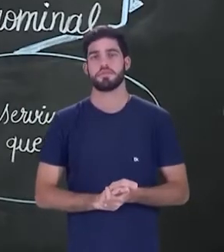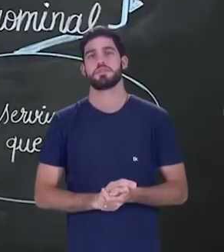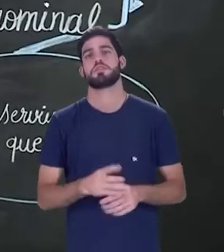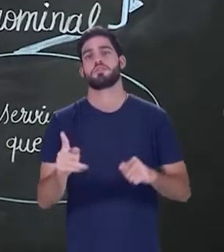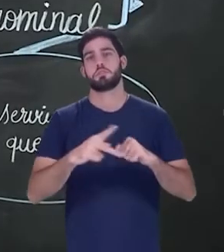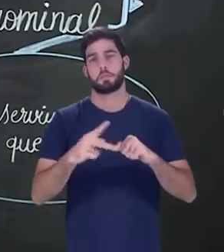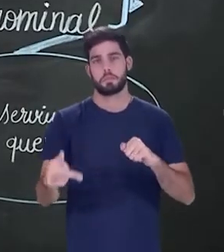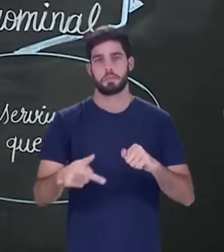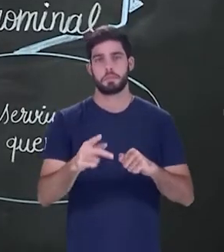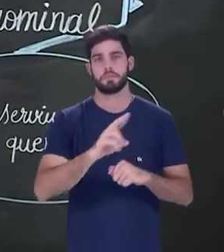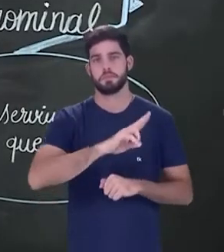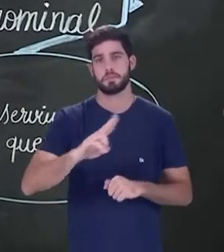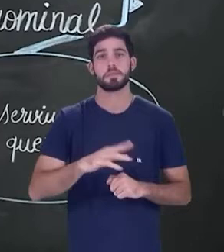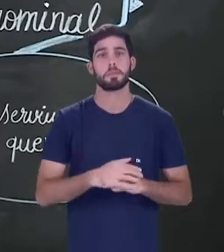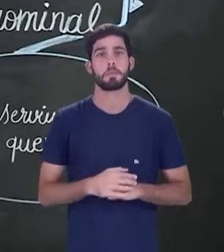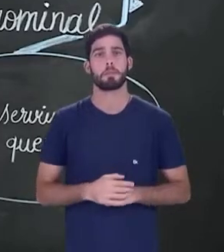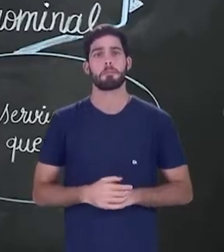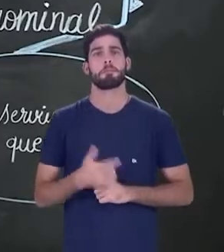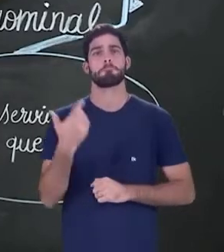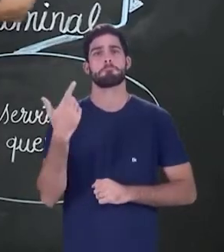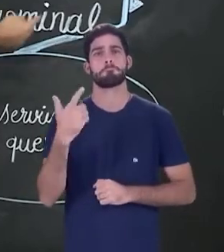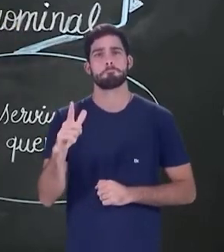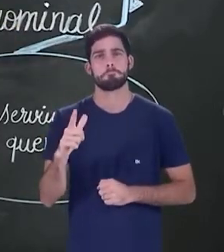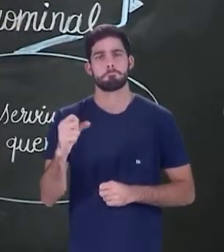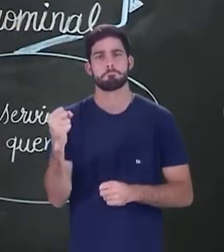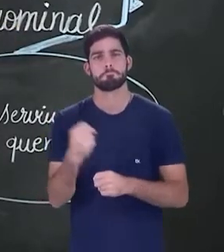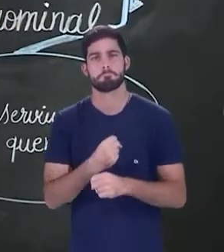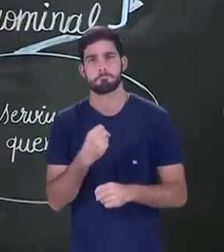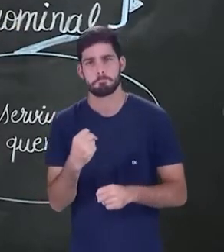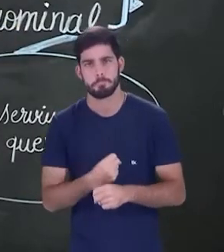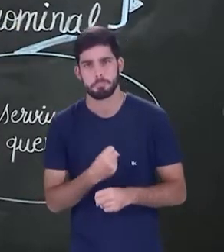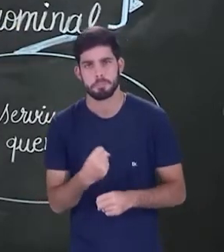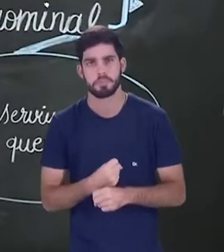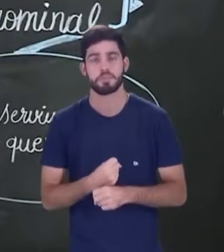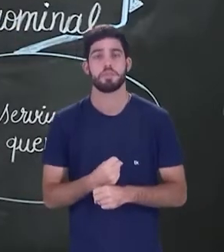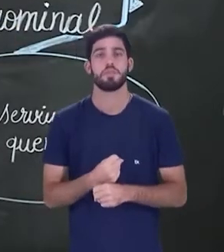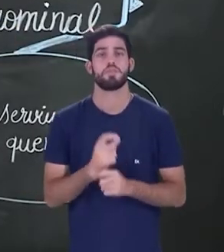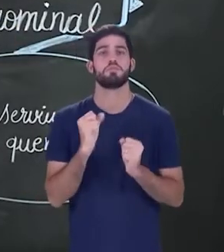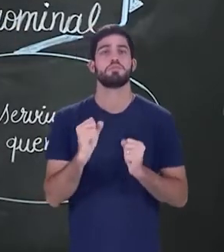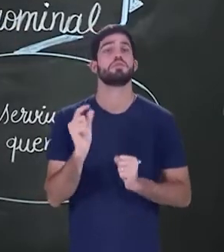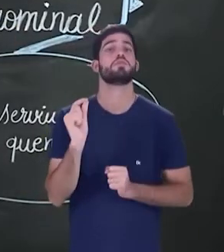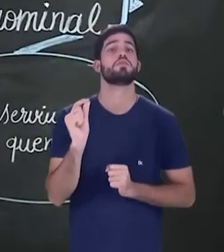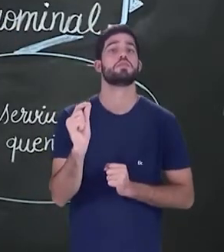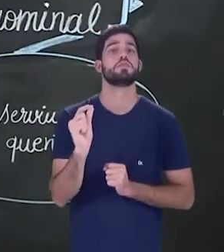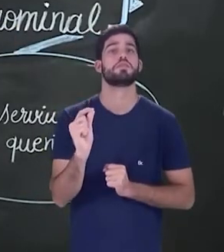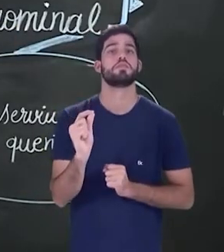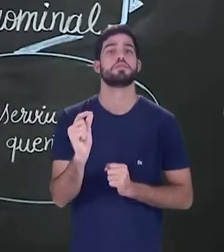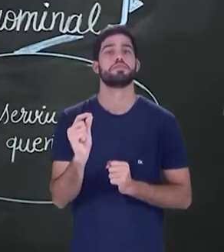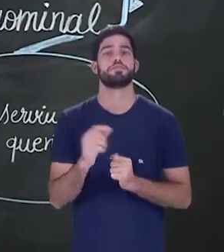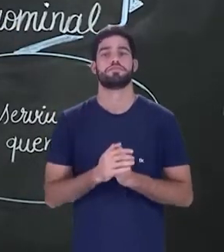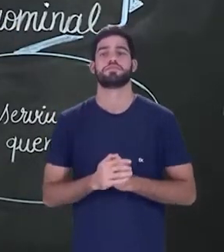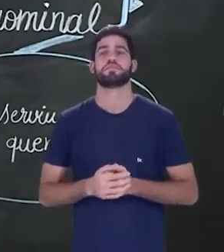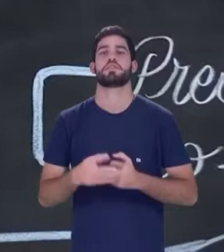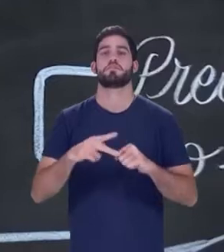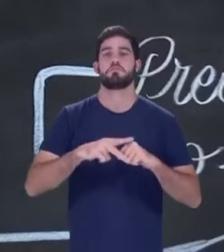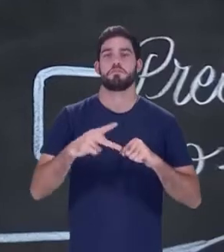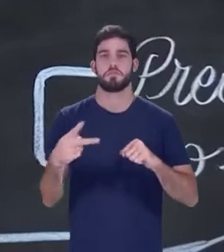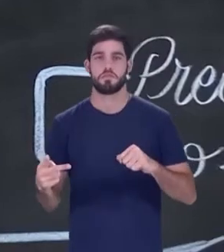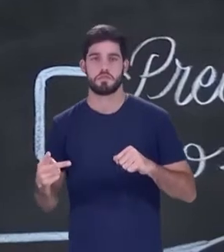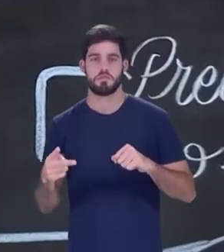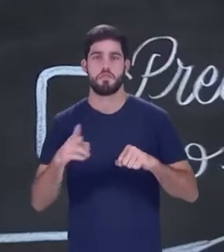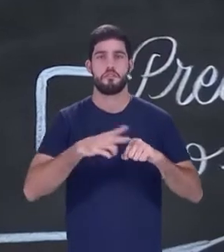nominal. Uma outra construção possível é a construção do predicado verbo